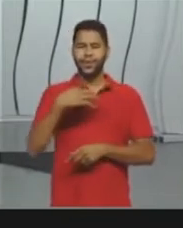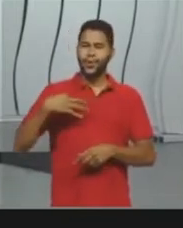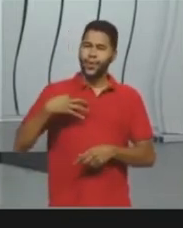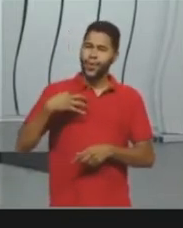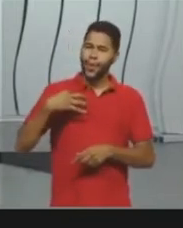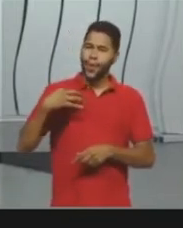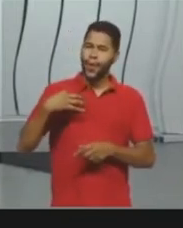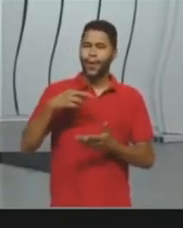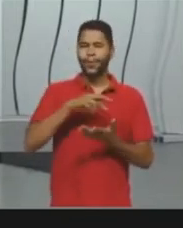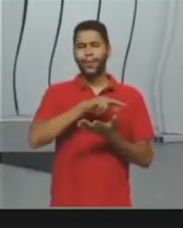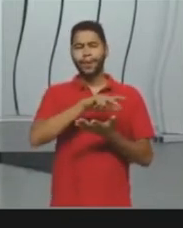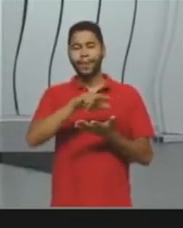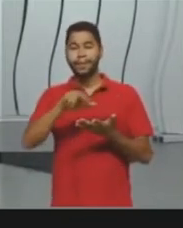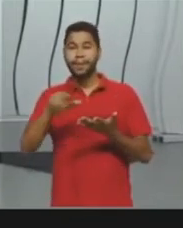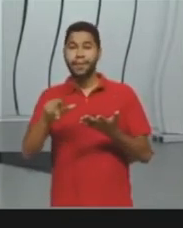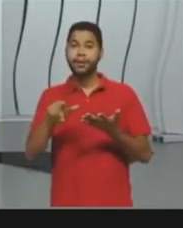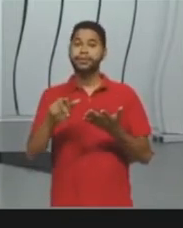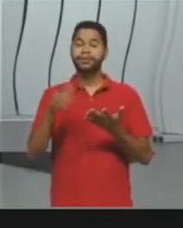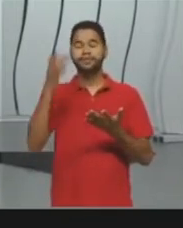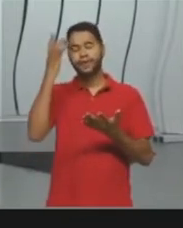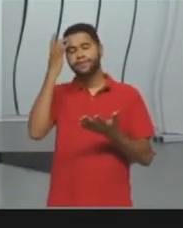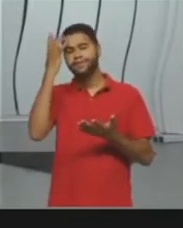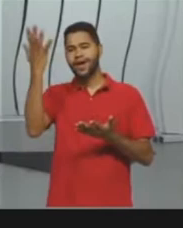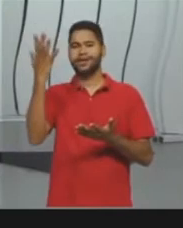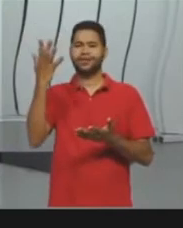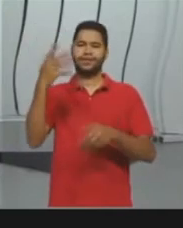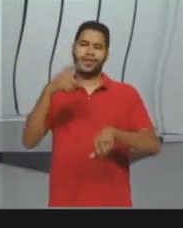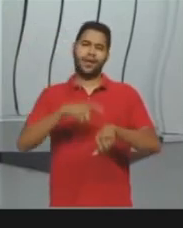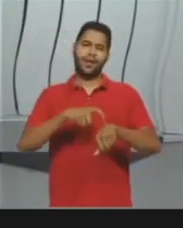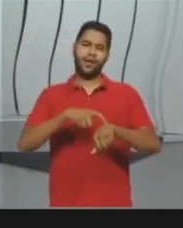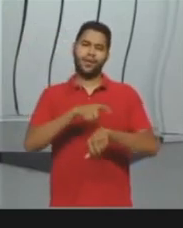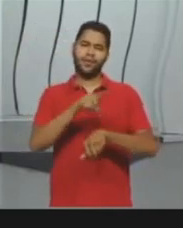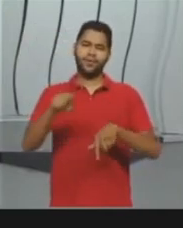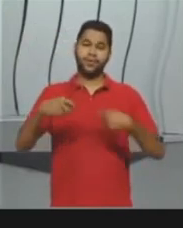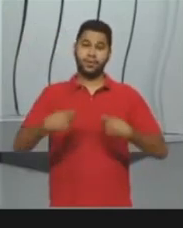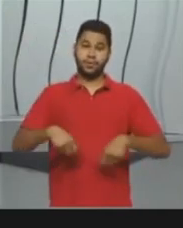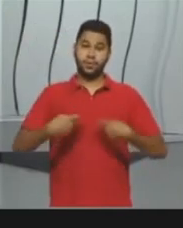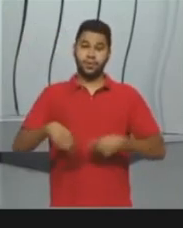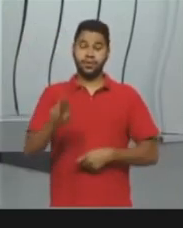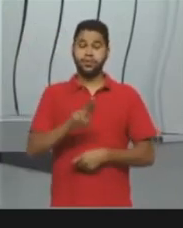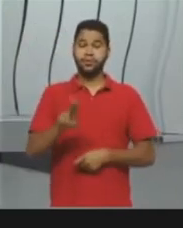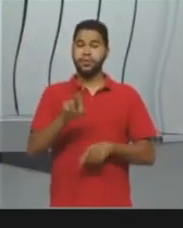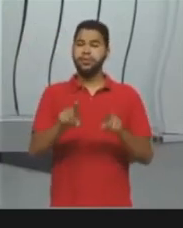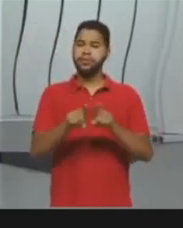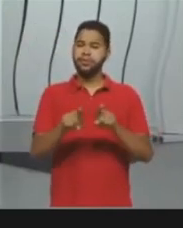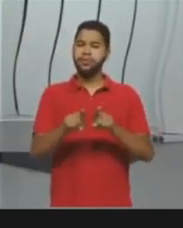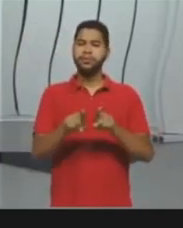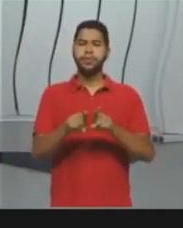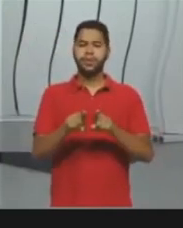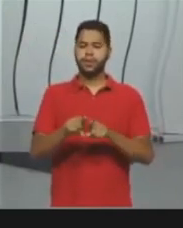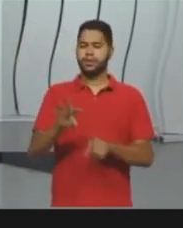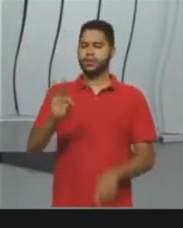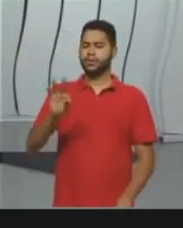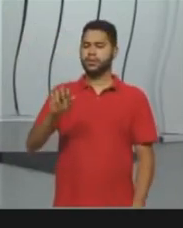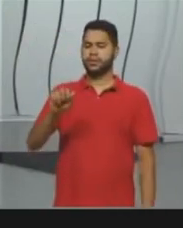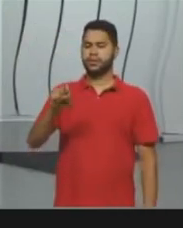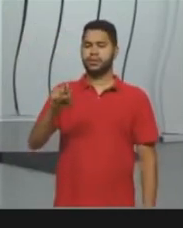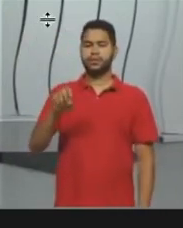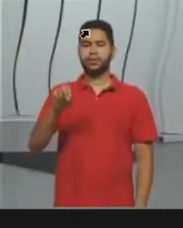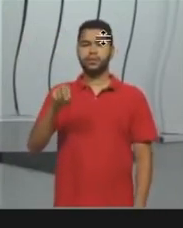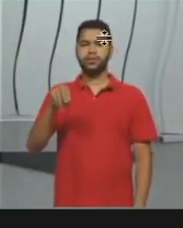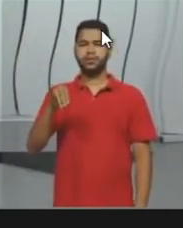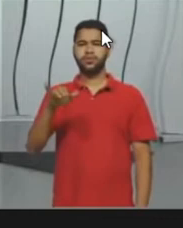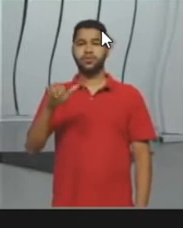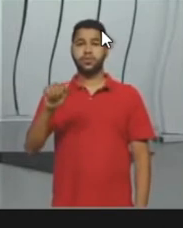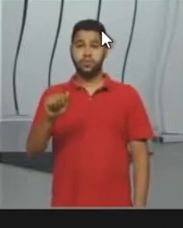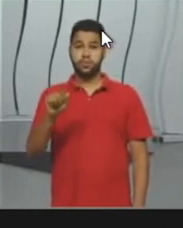roupas, e isso vai facilitar muito na hora que você for precisar de usá-las. Da mesma forma é com a taxonomia, você classifica os